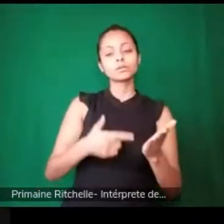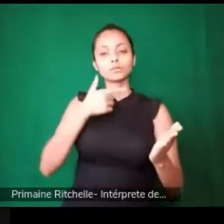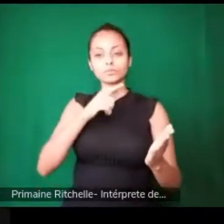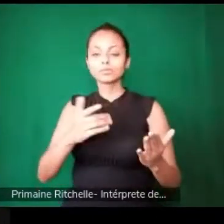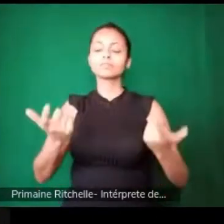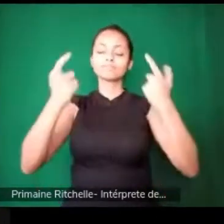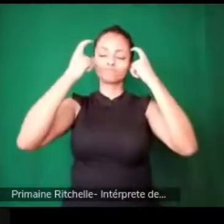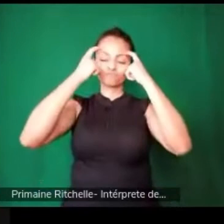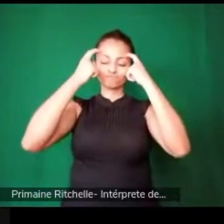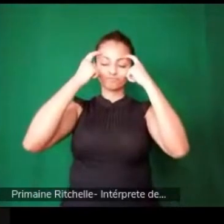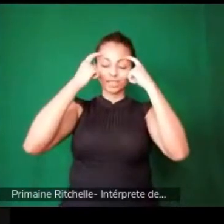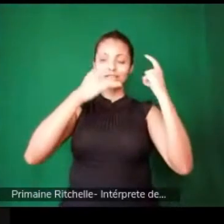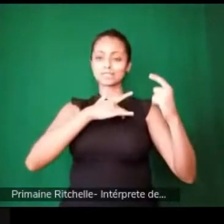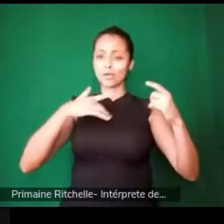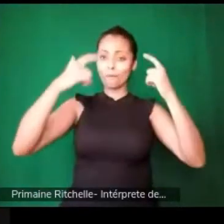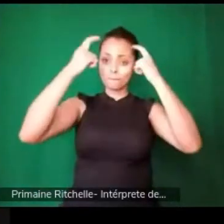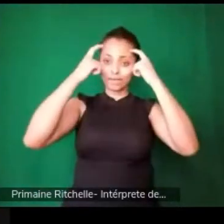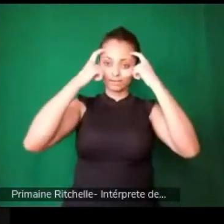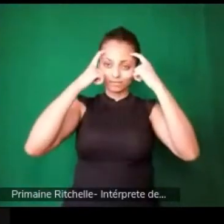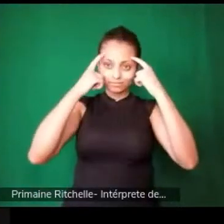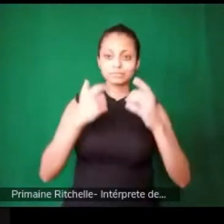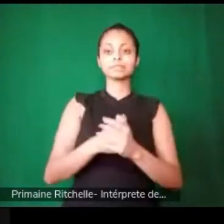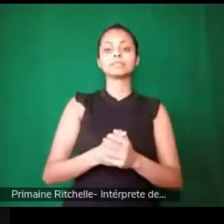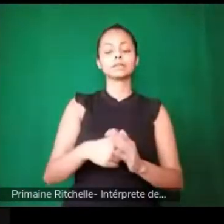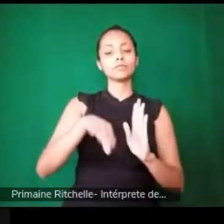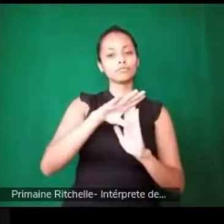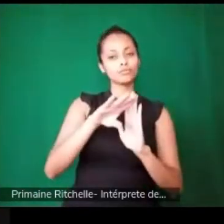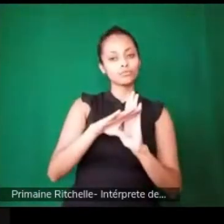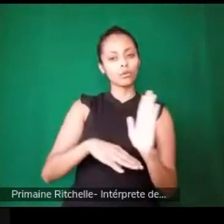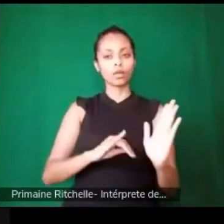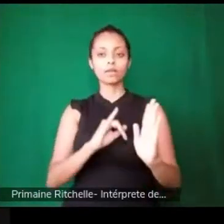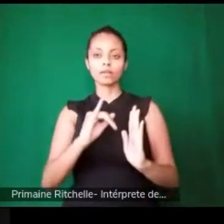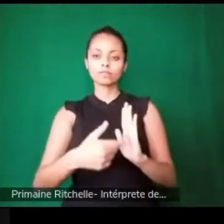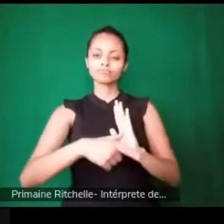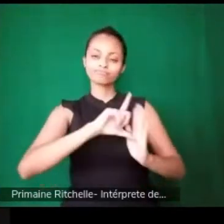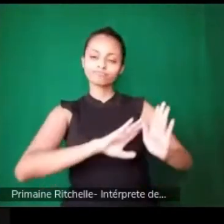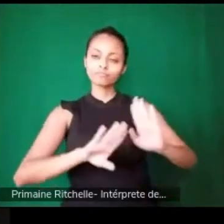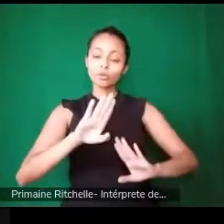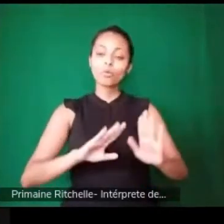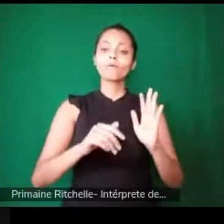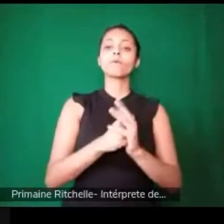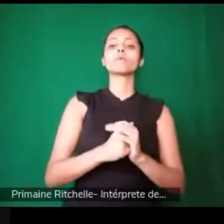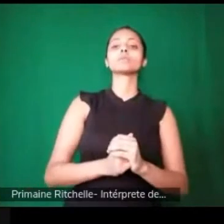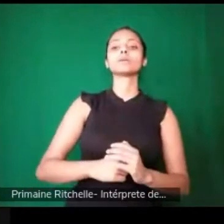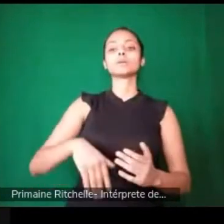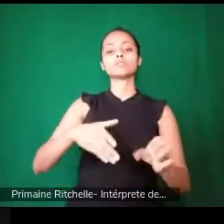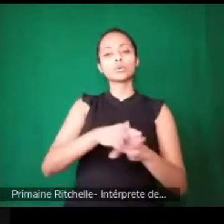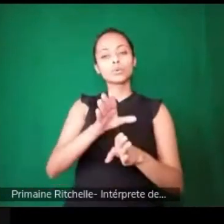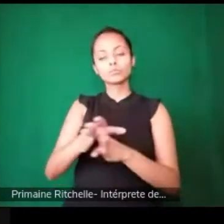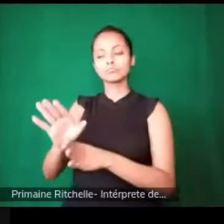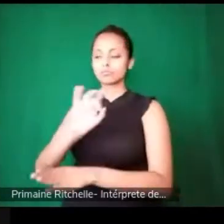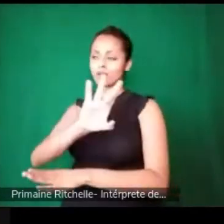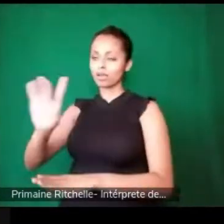mental. Ele tem um caráter informativo e preventivo, ele serve de uma orientação individual, ele não se trata de